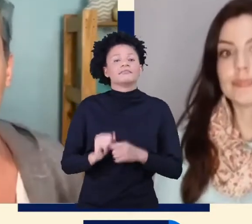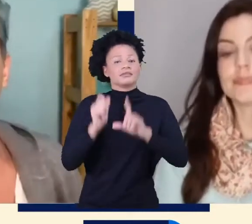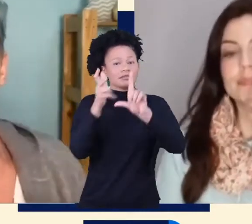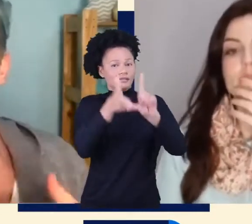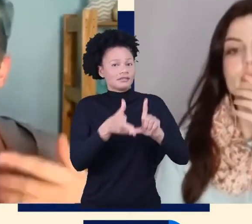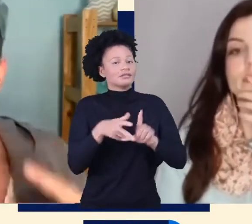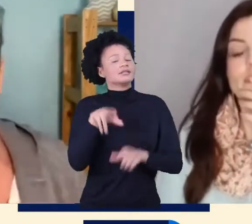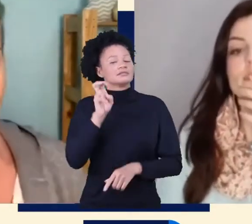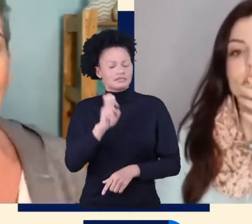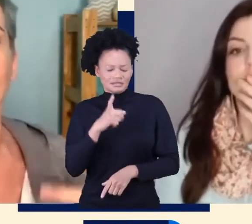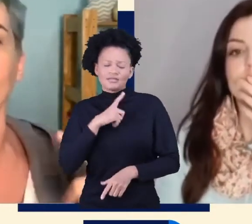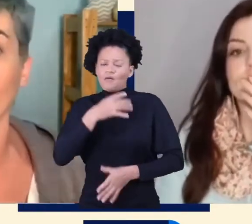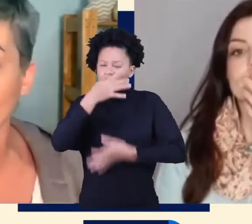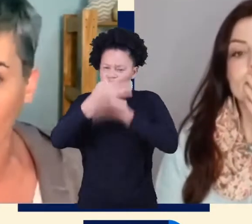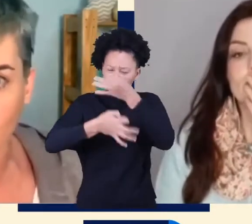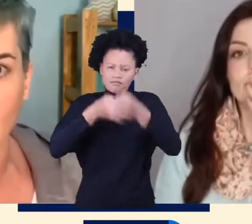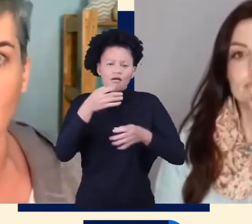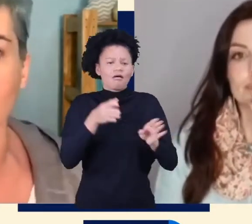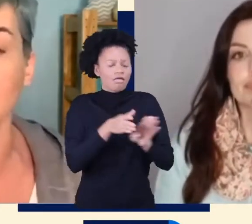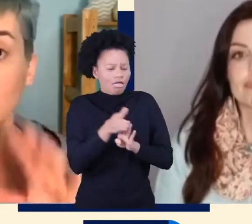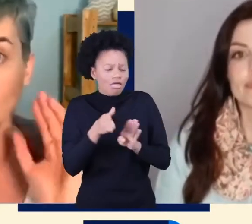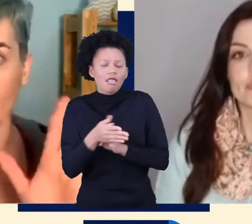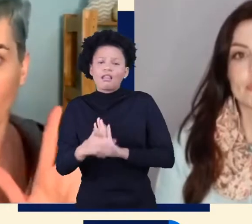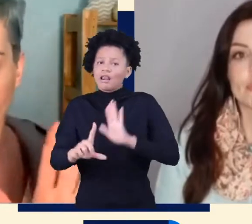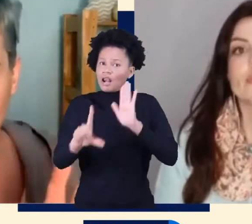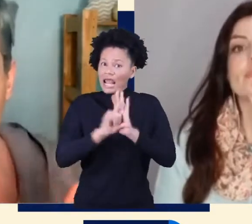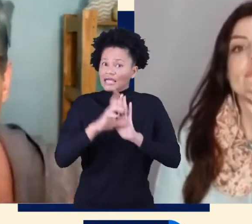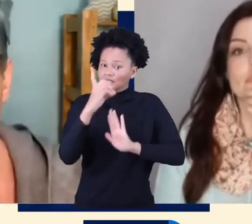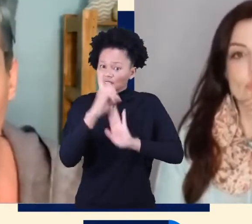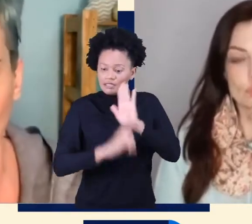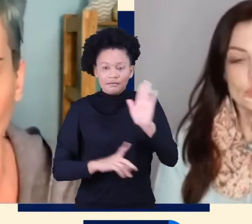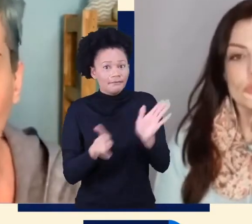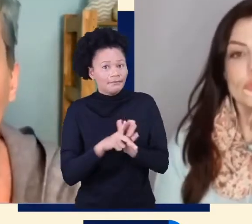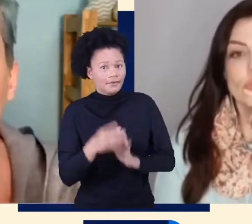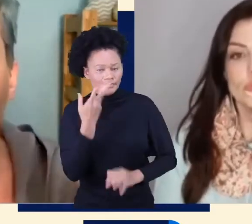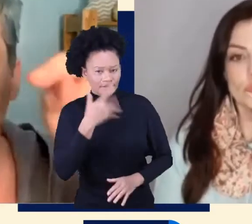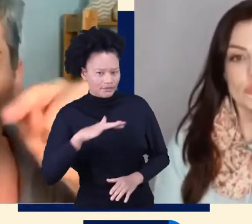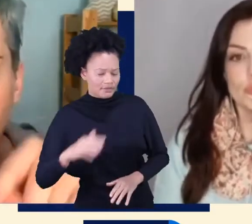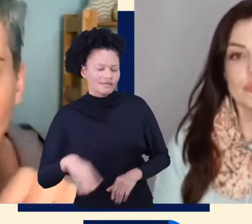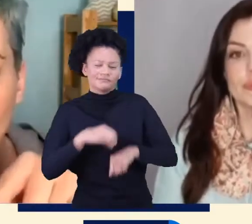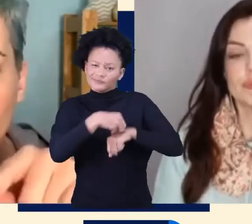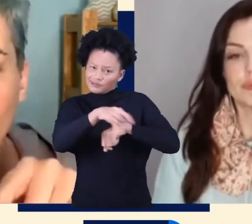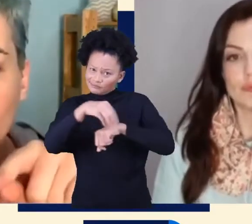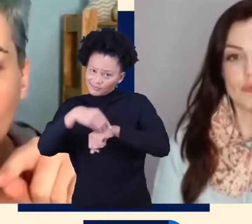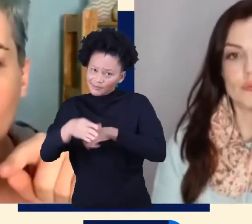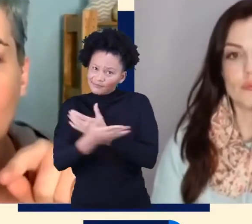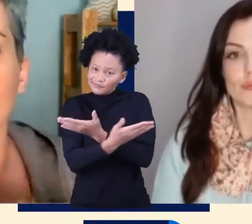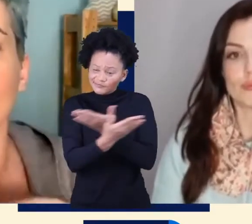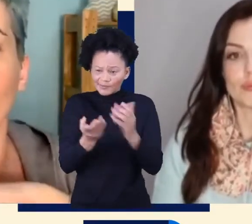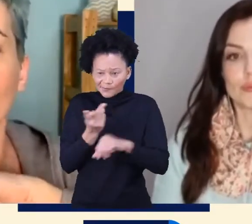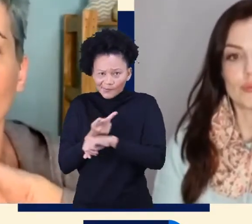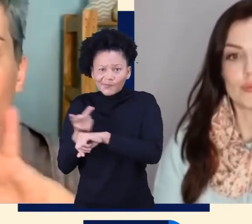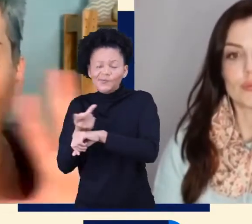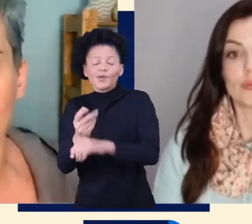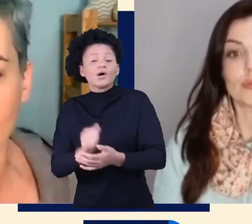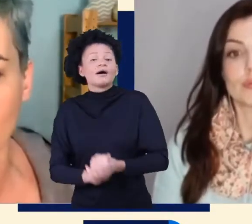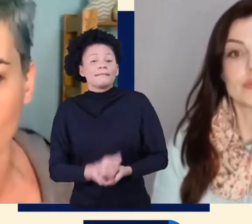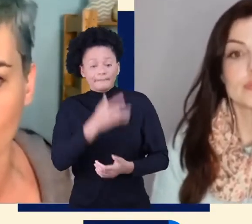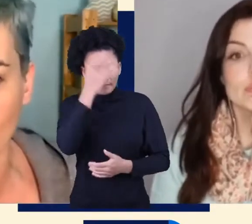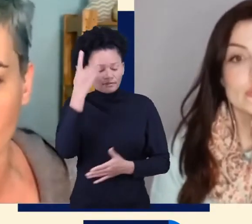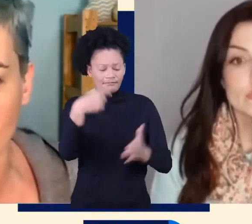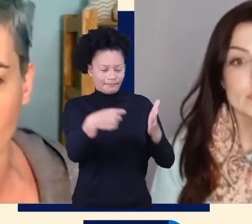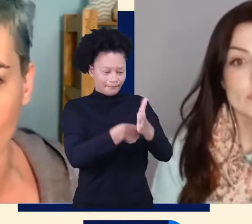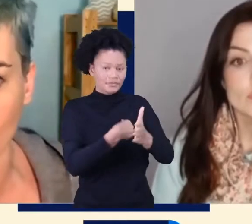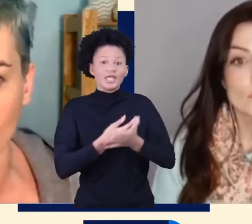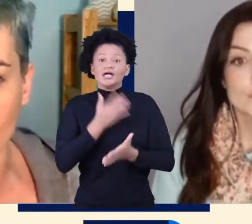argumentos aí, até de lei, que é um direito da criança, então fica a dica para procurar. E alguém está perguntando também aqui, que já falou sobre várias questões